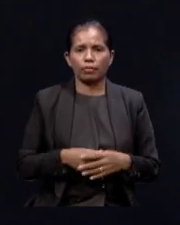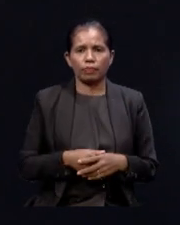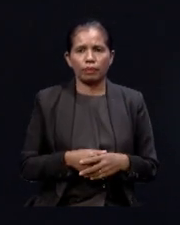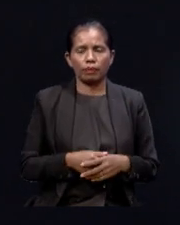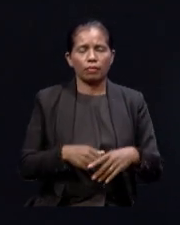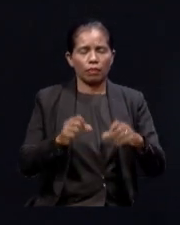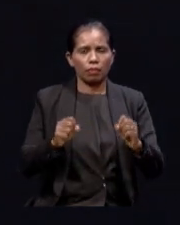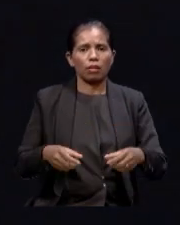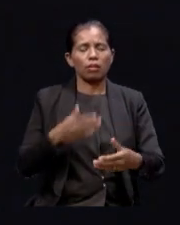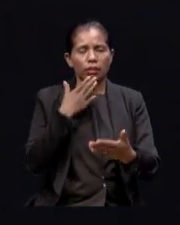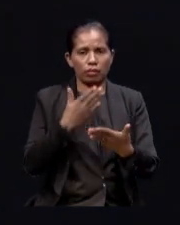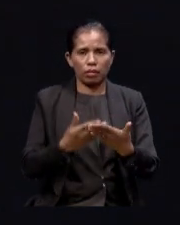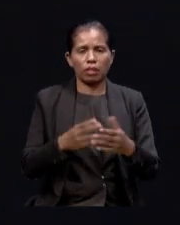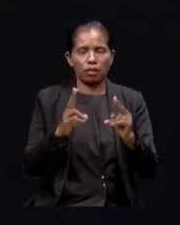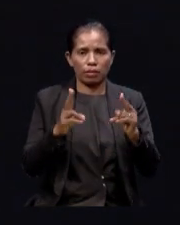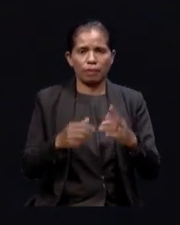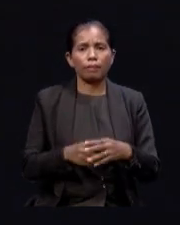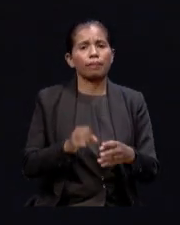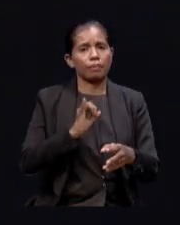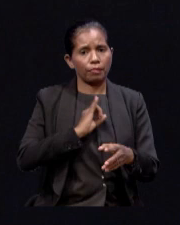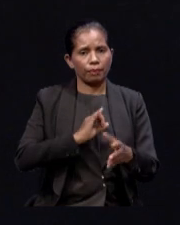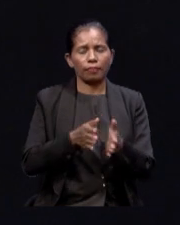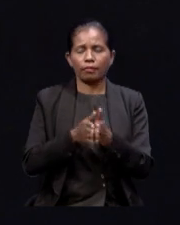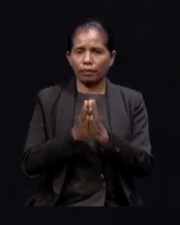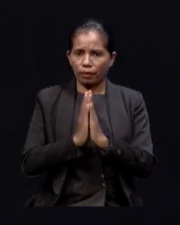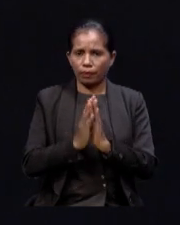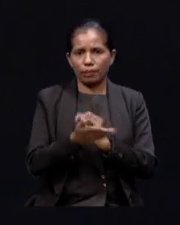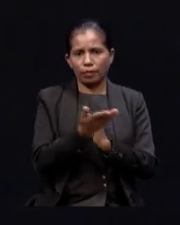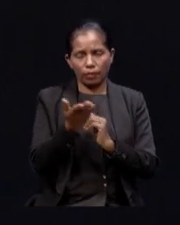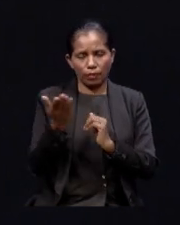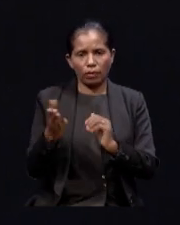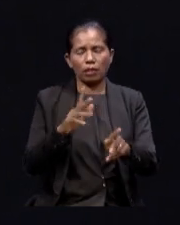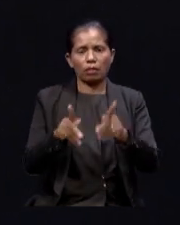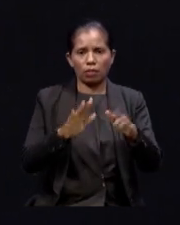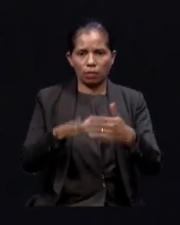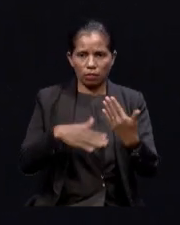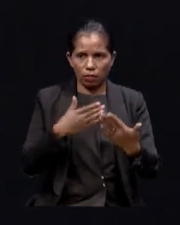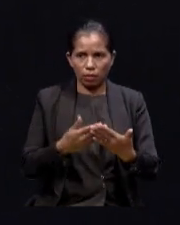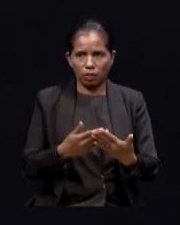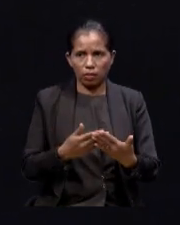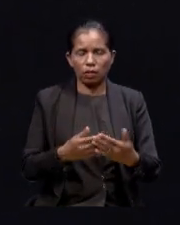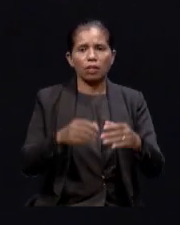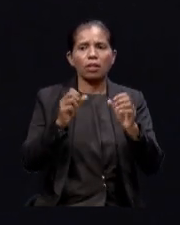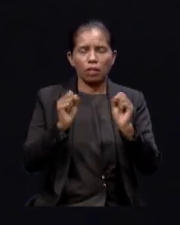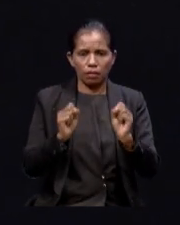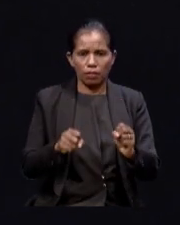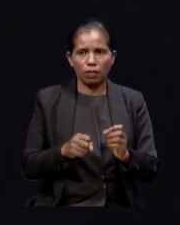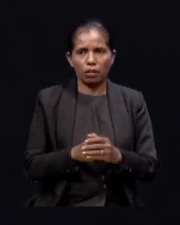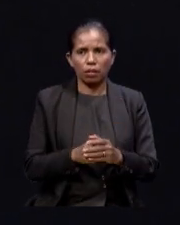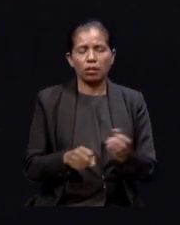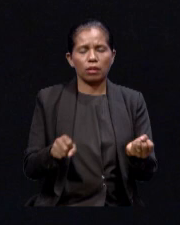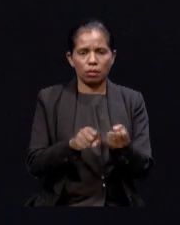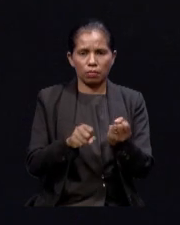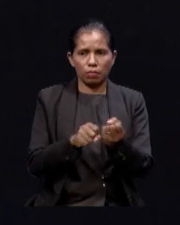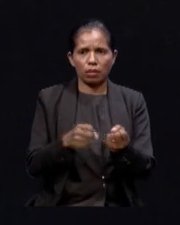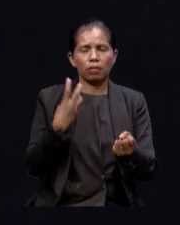bele solução a husu baia comunidade hototo a tu bele apoio a mim